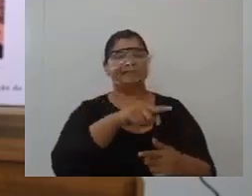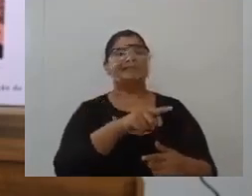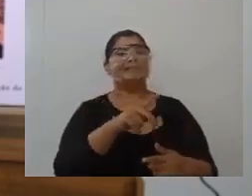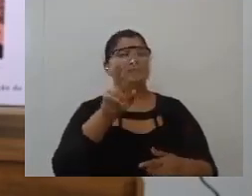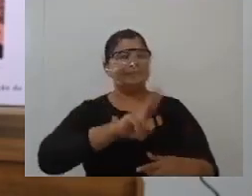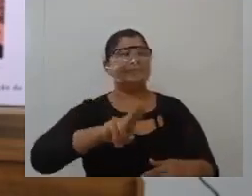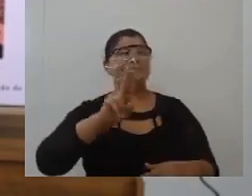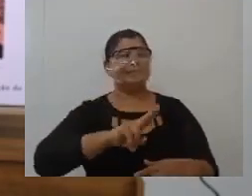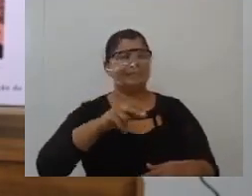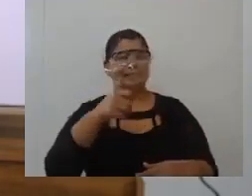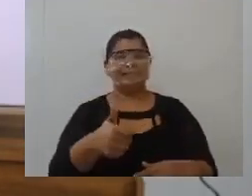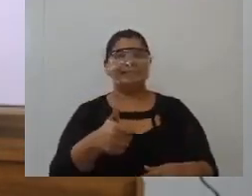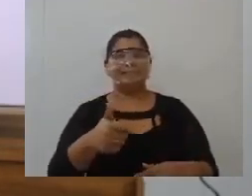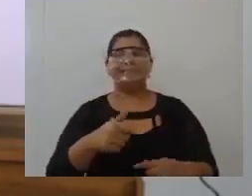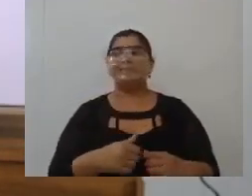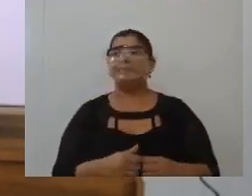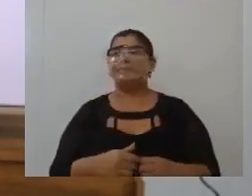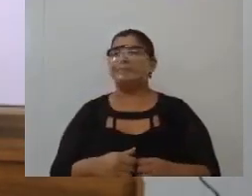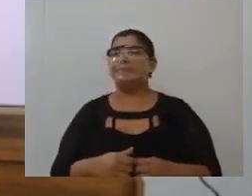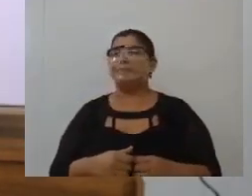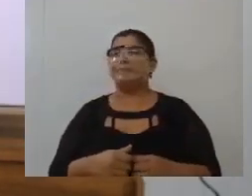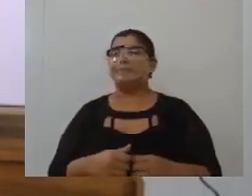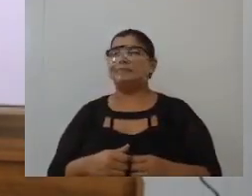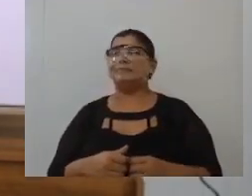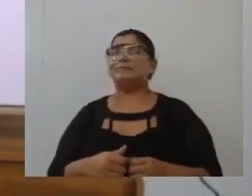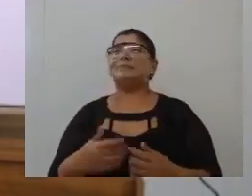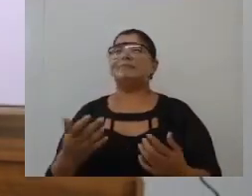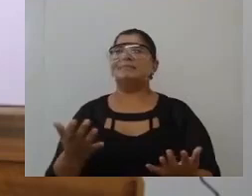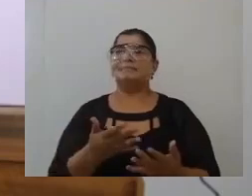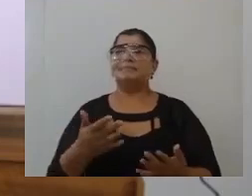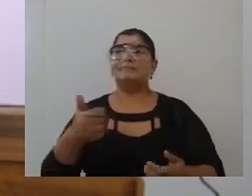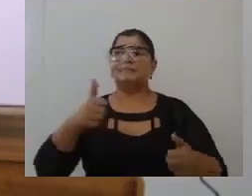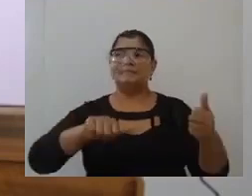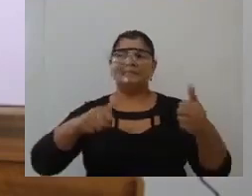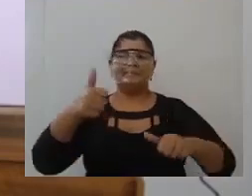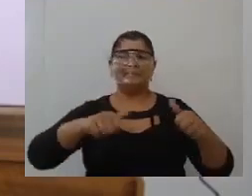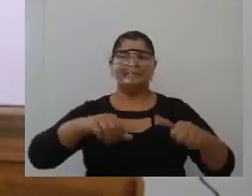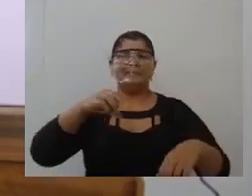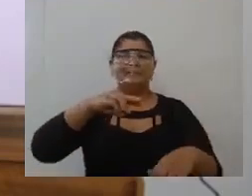útil. Muito bem. Agora, analisando um meme.